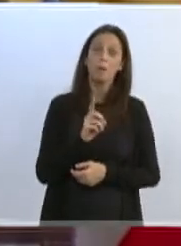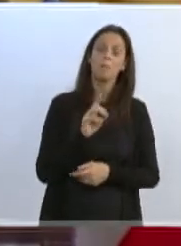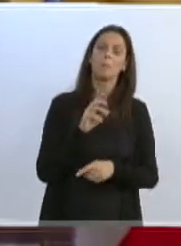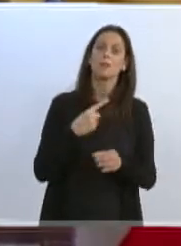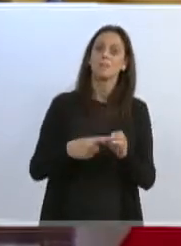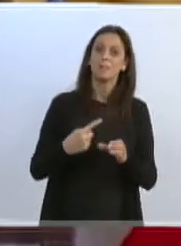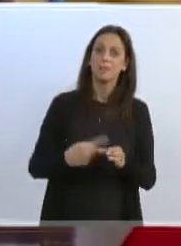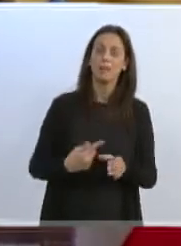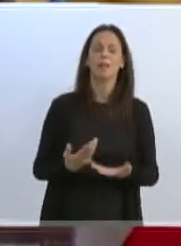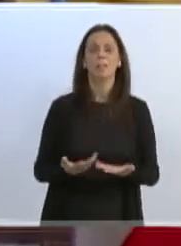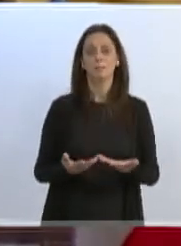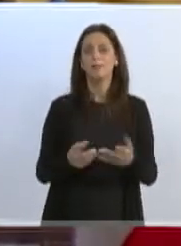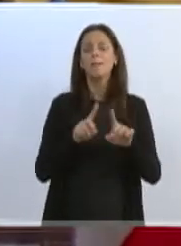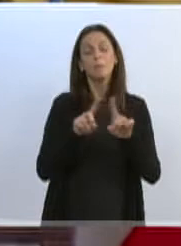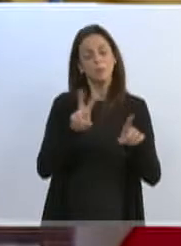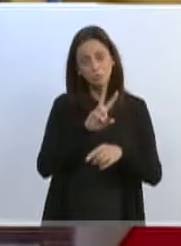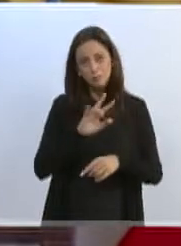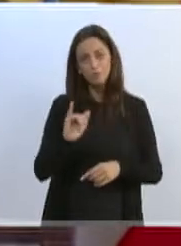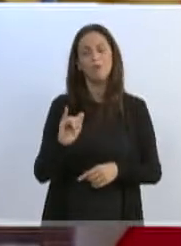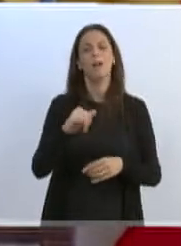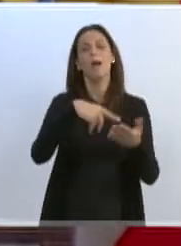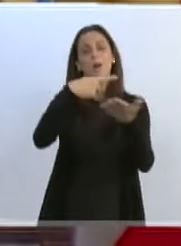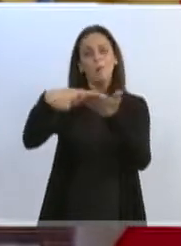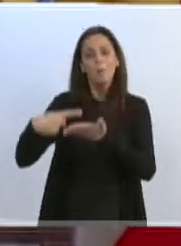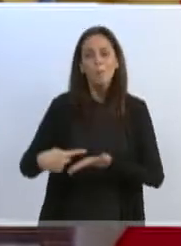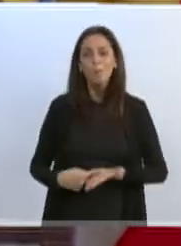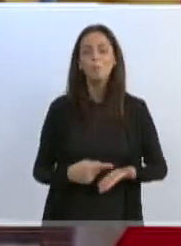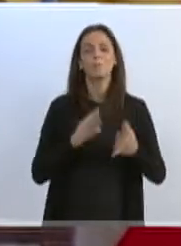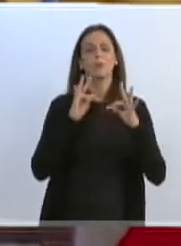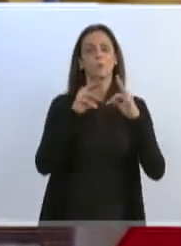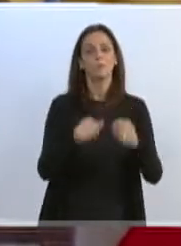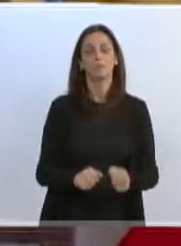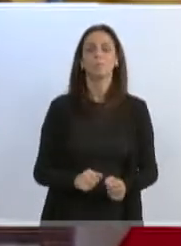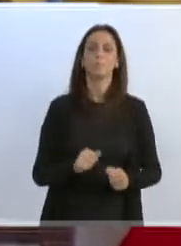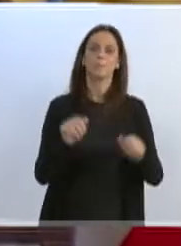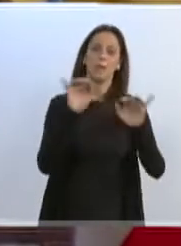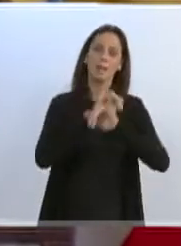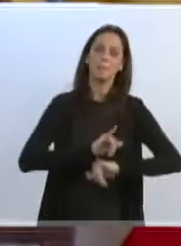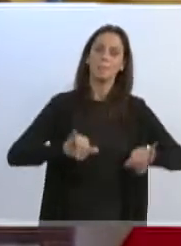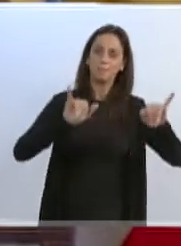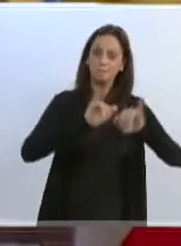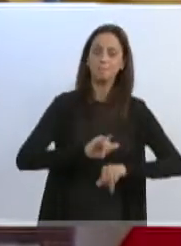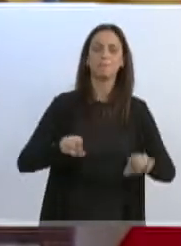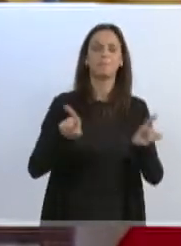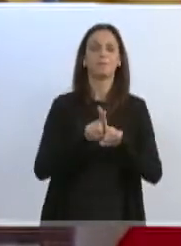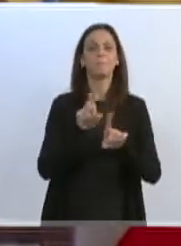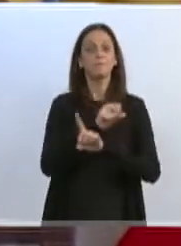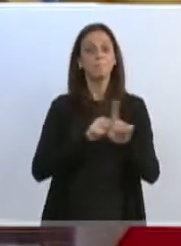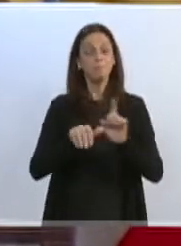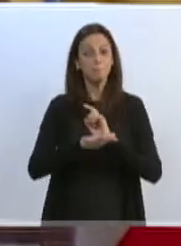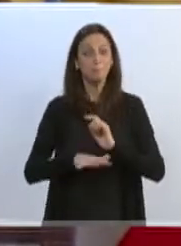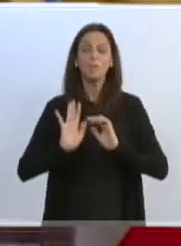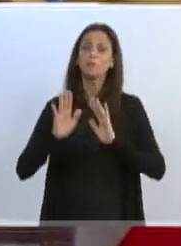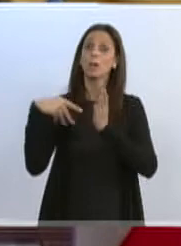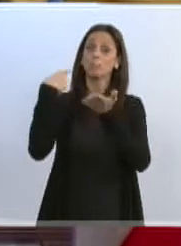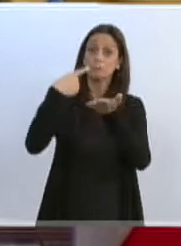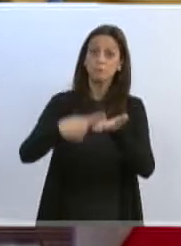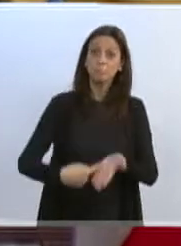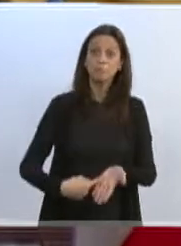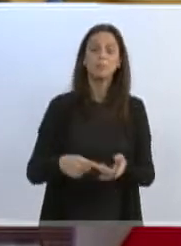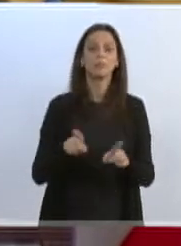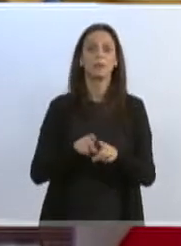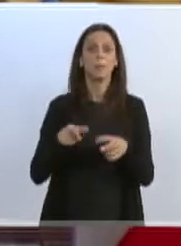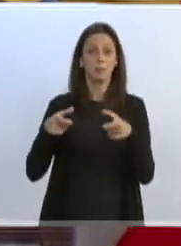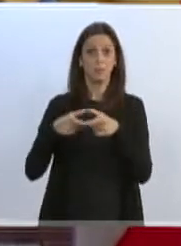saímos do aluguel mas nós vamos entrar num consenso eu repito com todos com a imprensa com a sociedade de um modo geral já nos comprometemos com o observatório